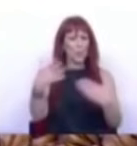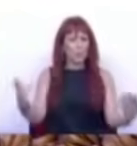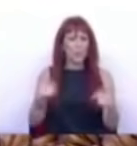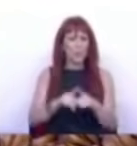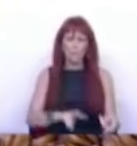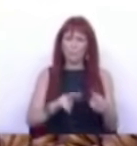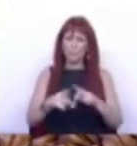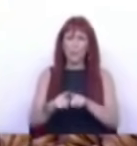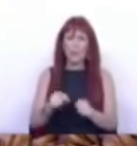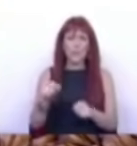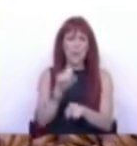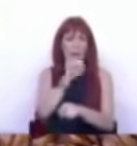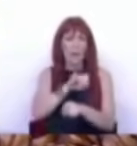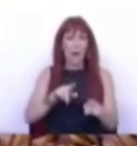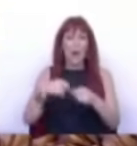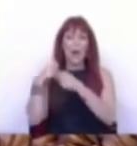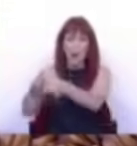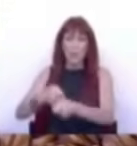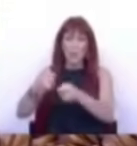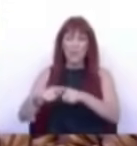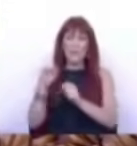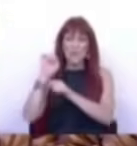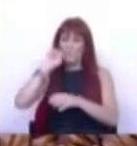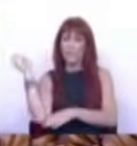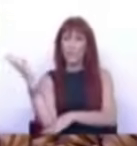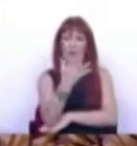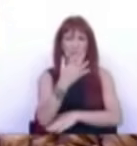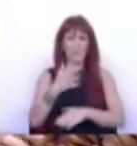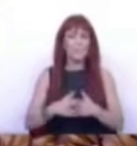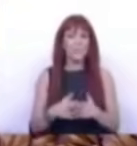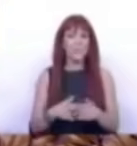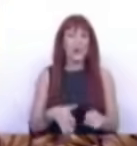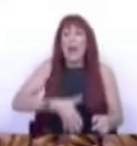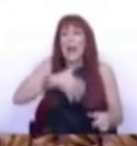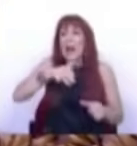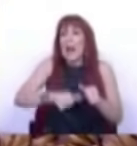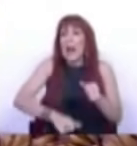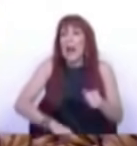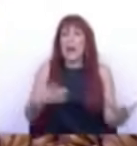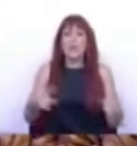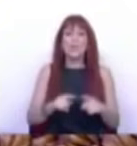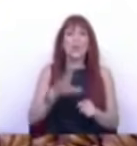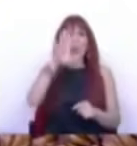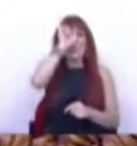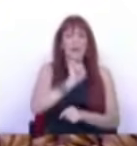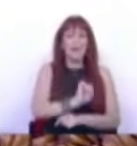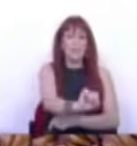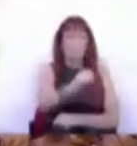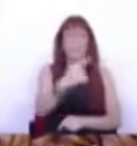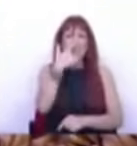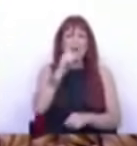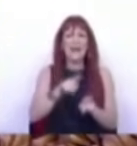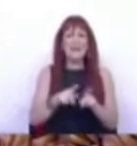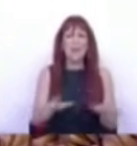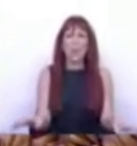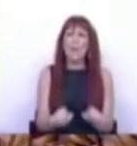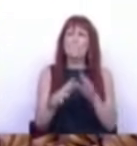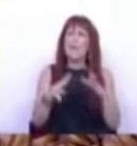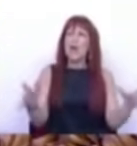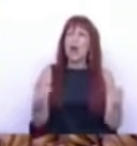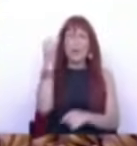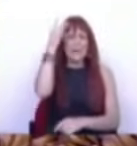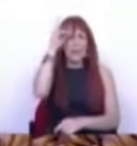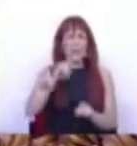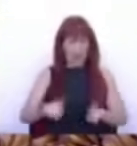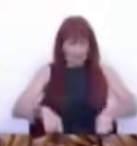a transição ecológica da agricultura e da floresta. O discurso climático do governo parece ter como maior inimigo